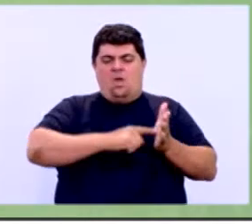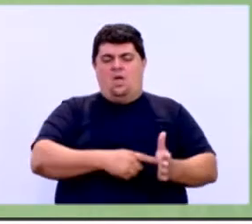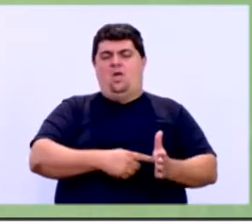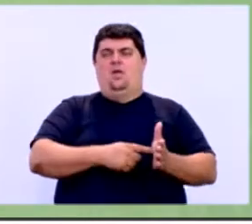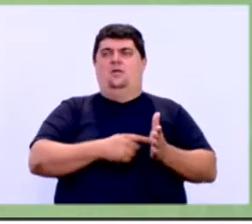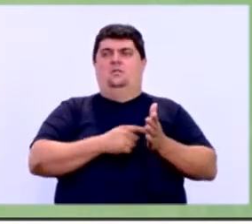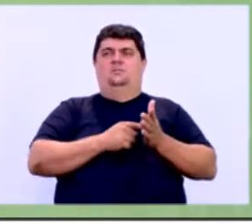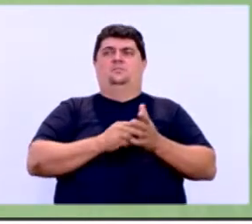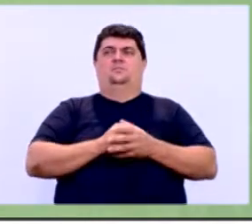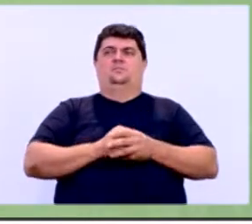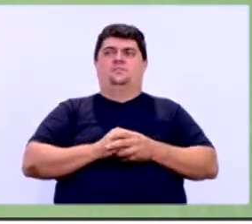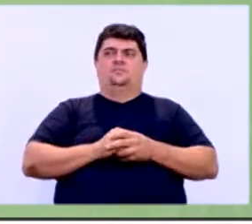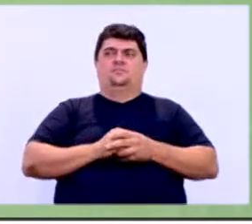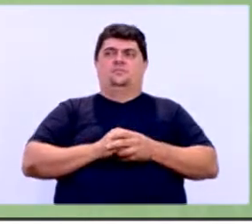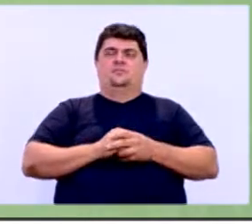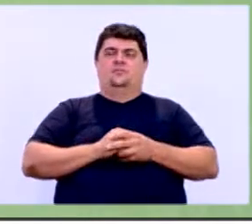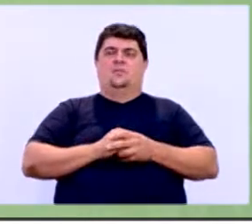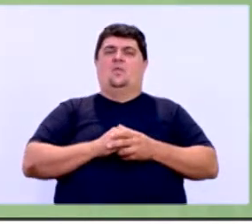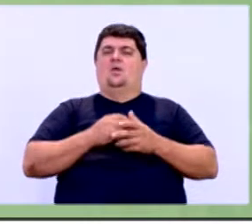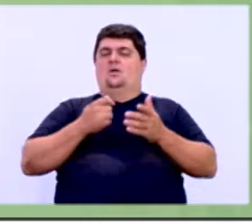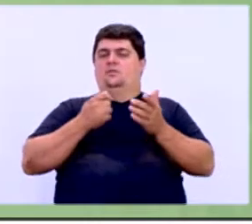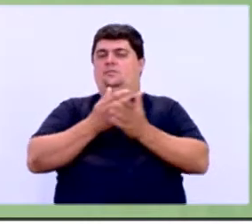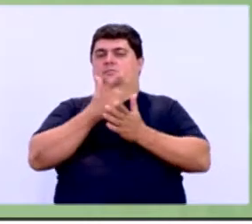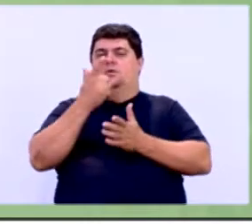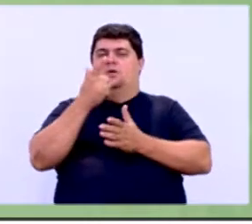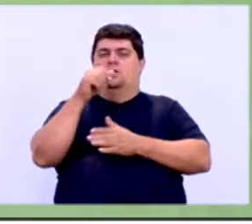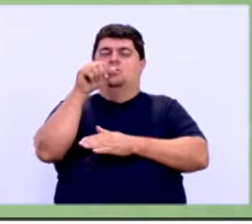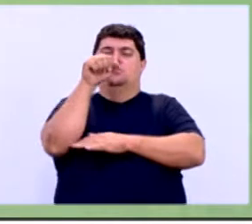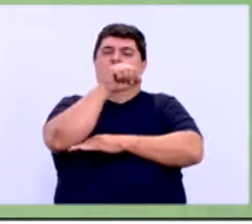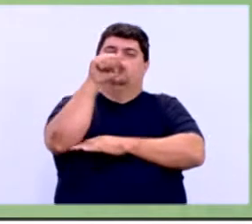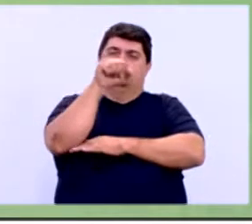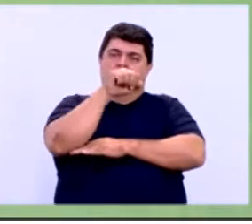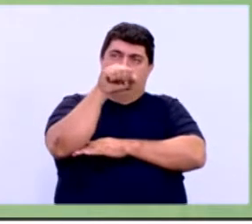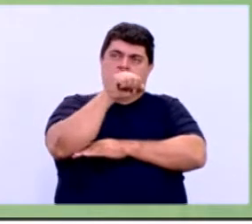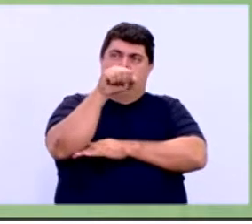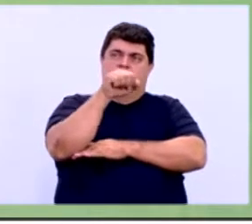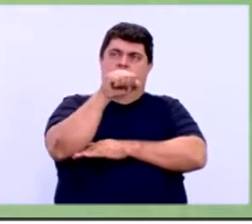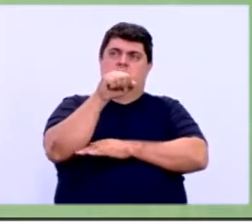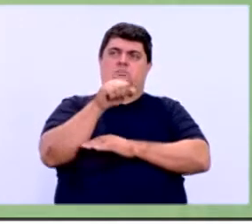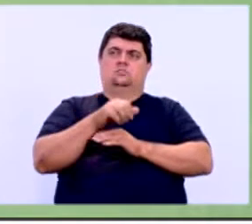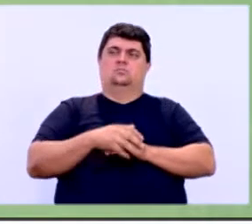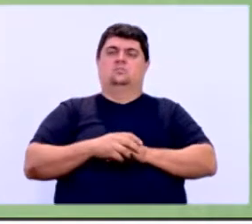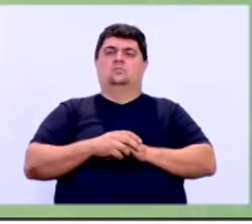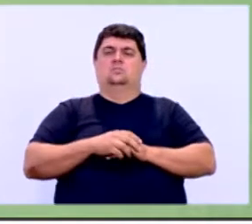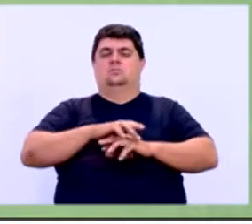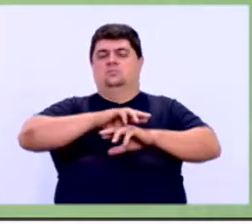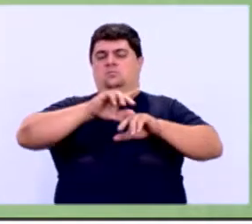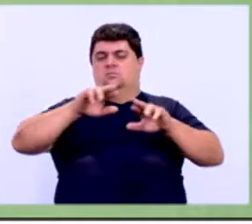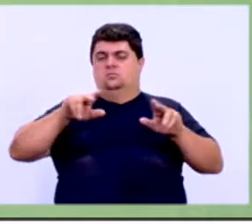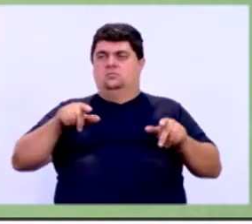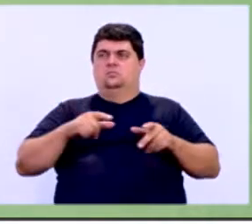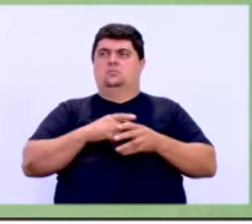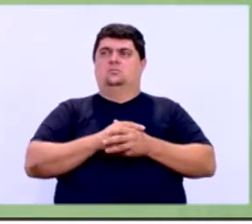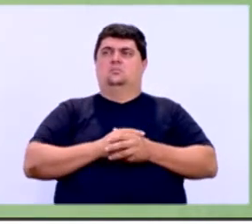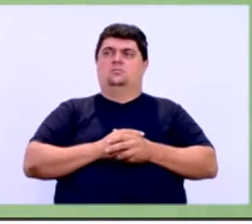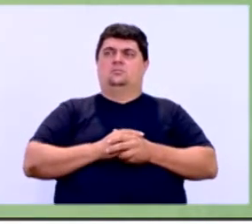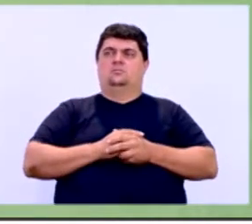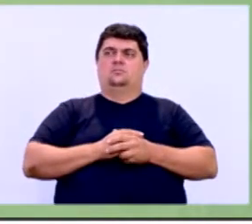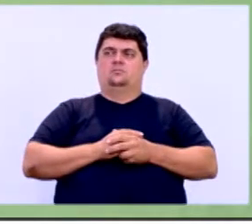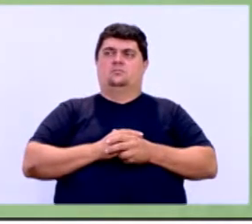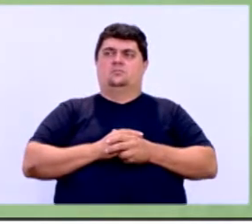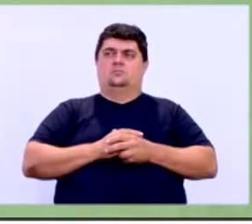maquinários, as máquinas, né, a obtenção de equipamentos, a obtenção